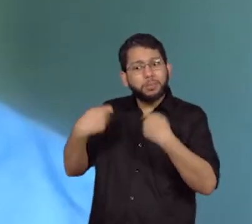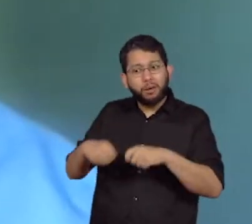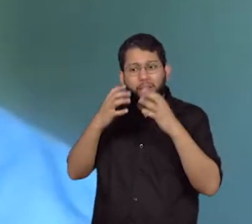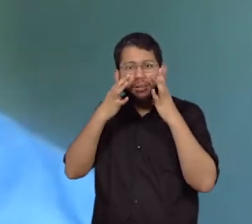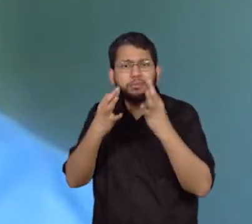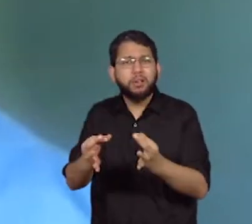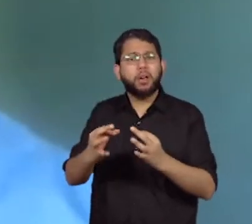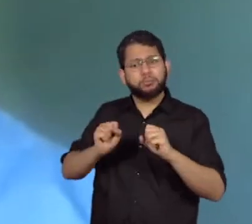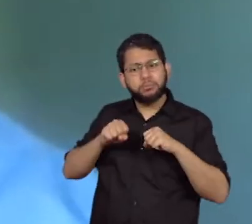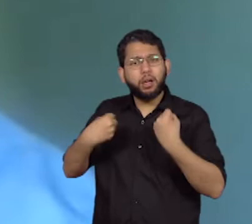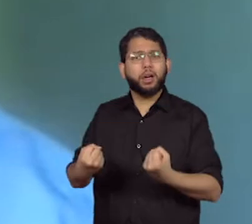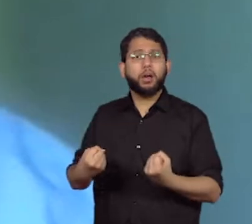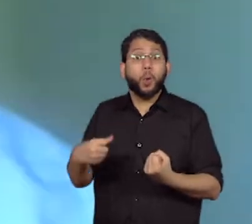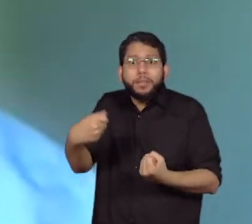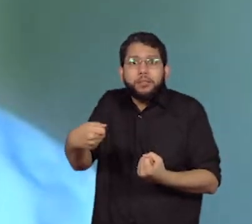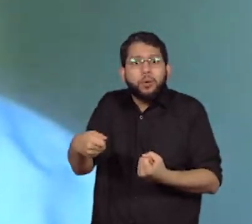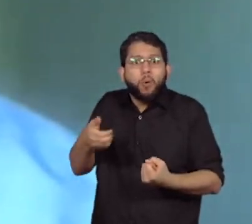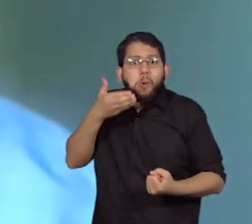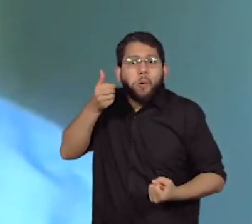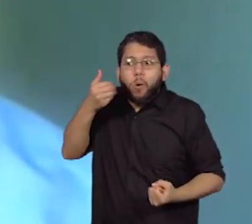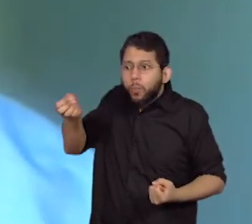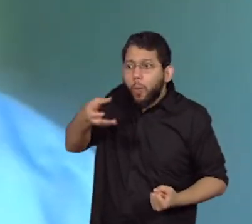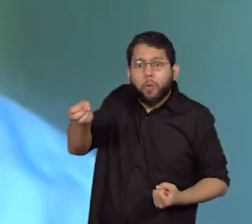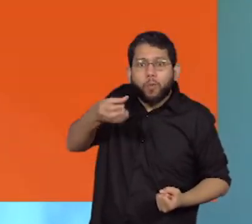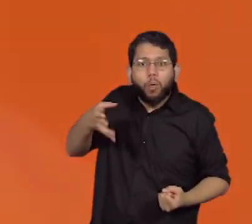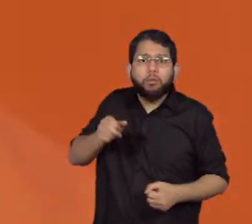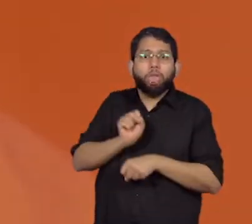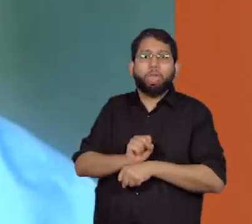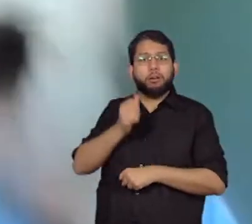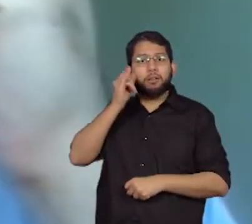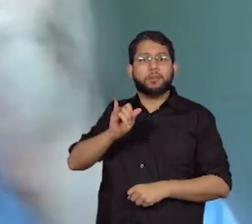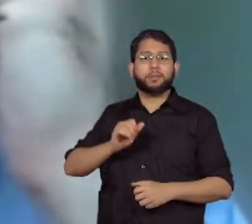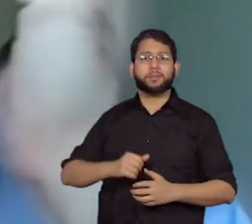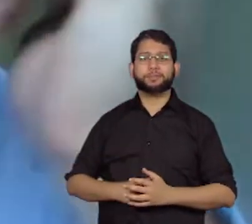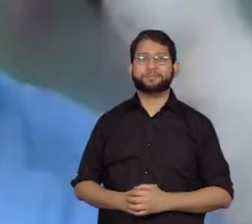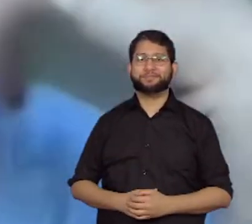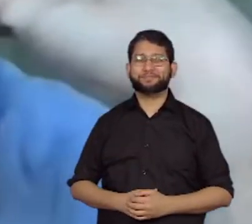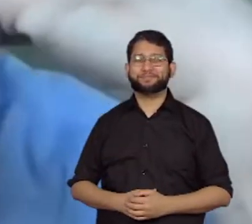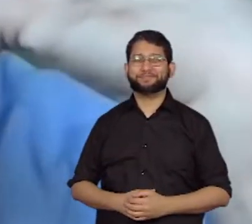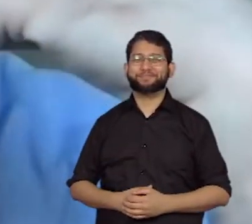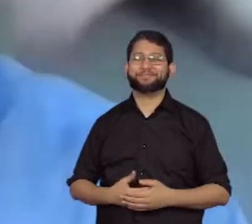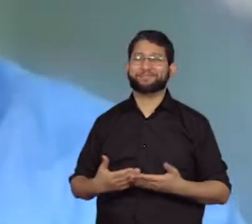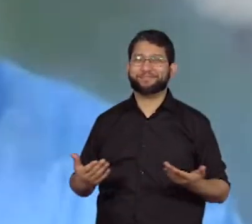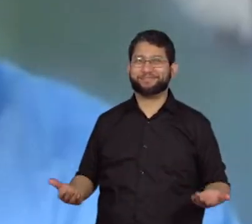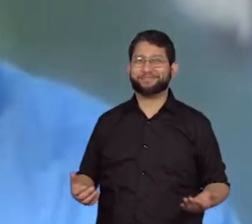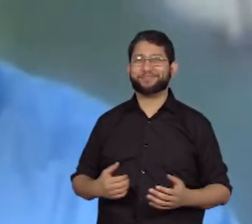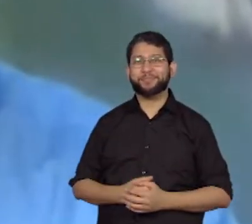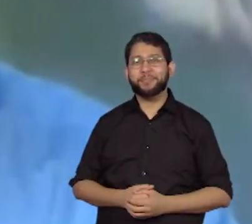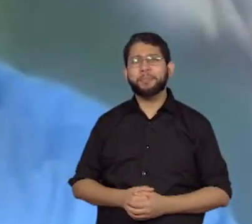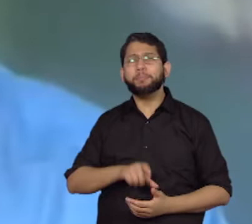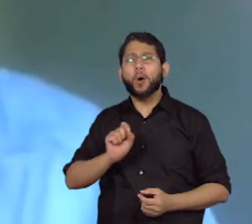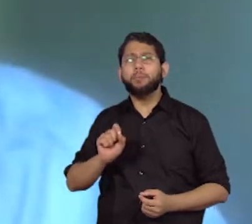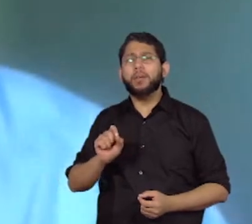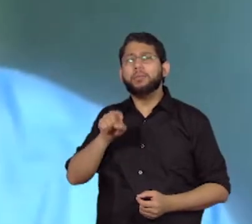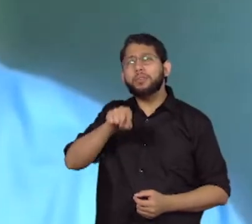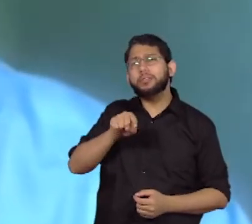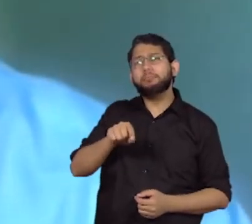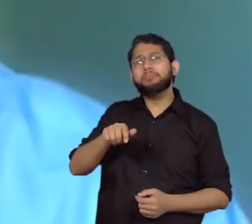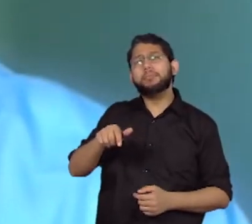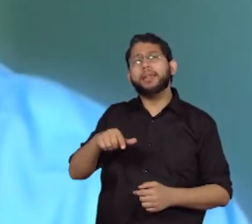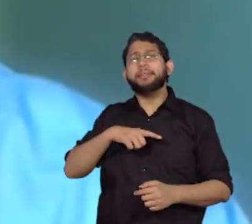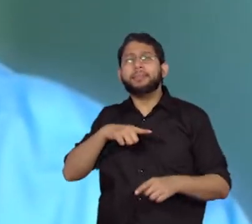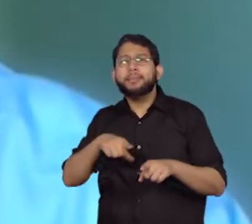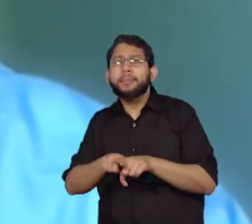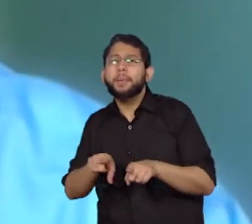sempre se atualizando para ir crescendo na carreira, né? Não ficar estagnado. Pergunta feita por @BelaVolf3. Como a questão de ser produtor e consumidor